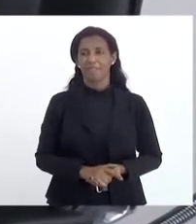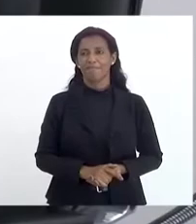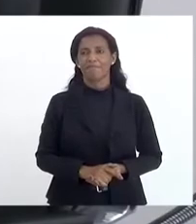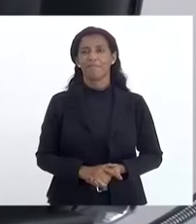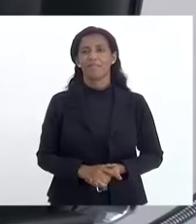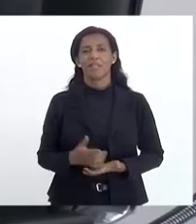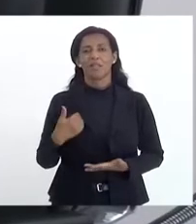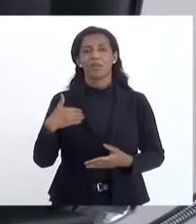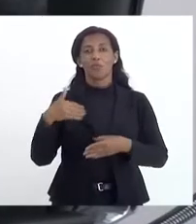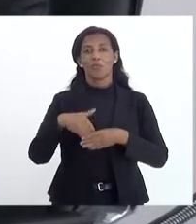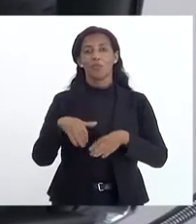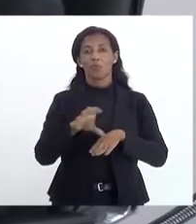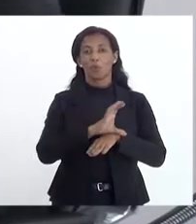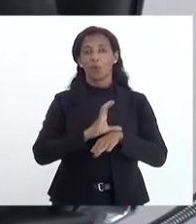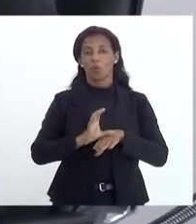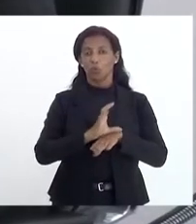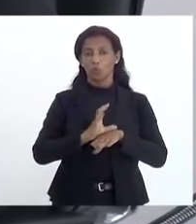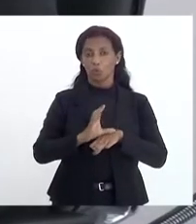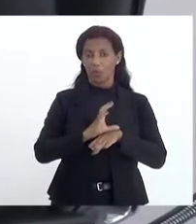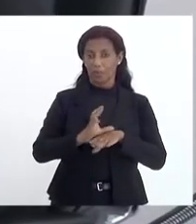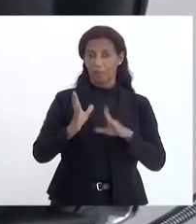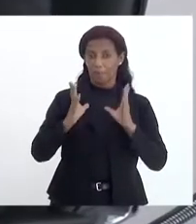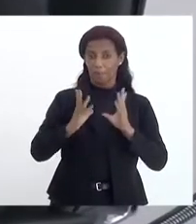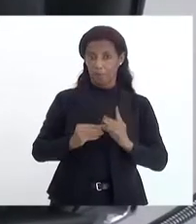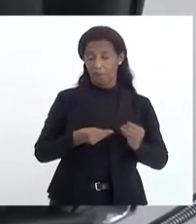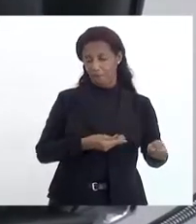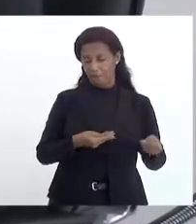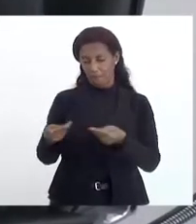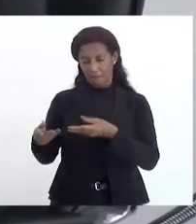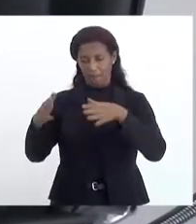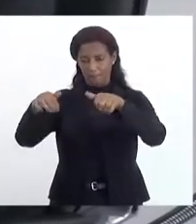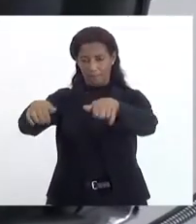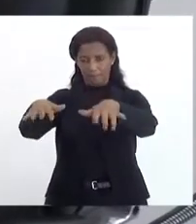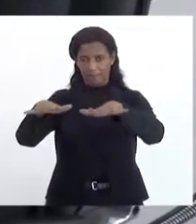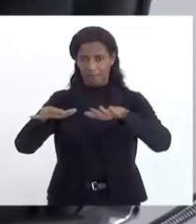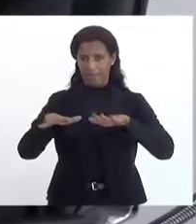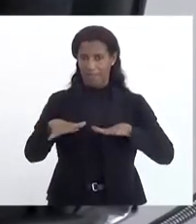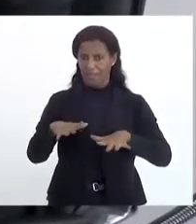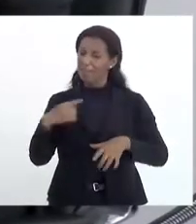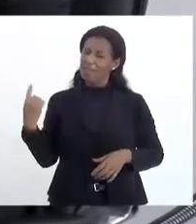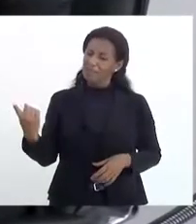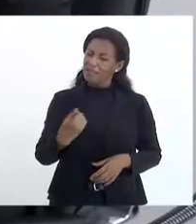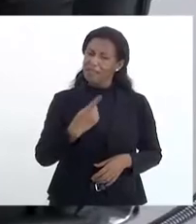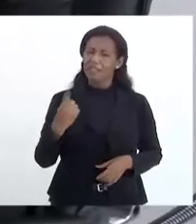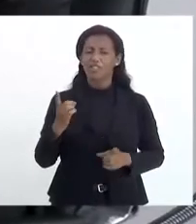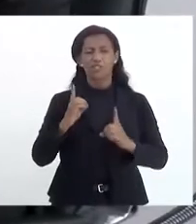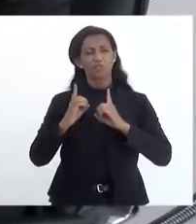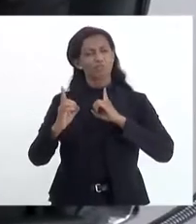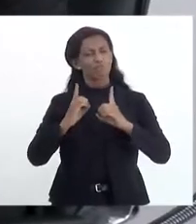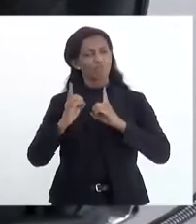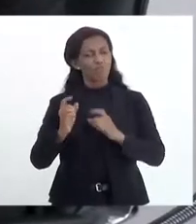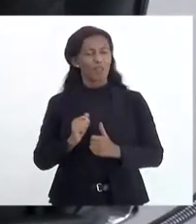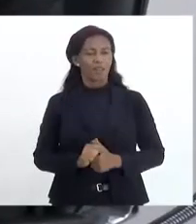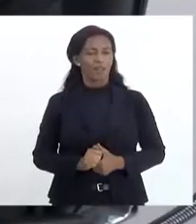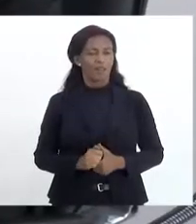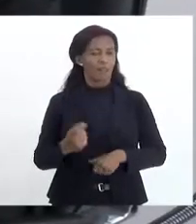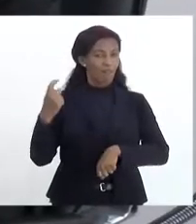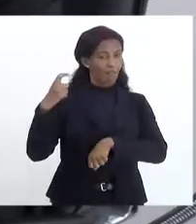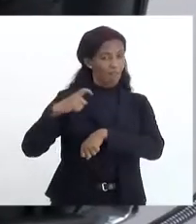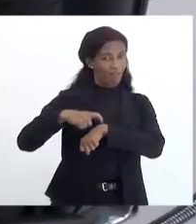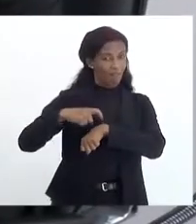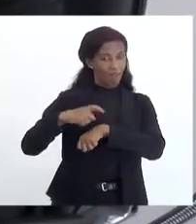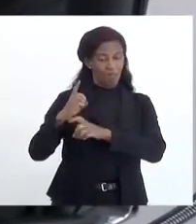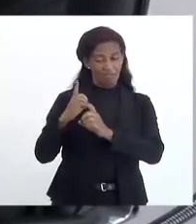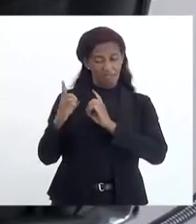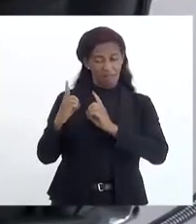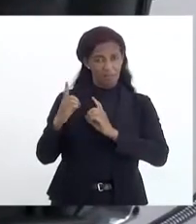pela constitucionalidade pura, que ele vá a plenário e que a gente faça esse debate. É hora da gente... São